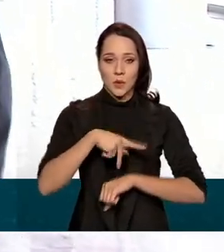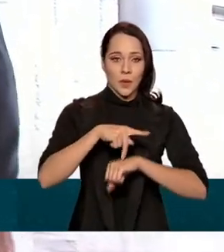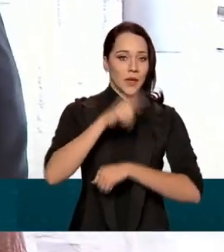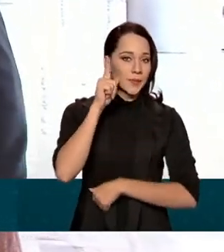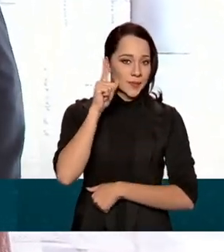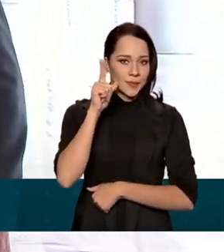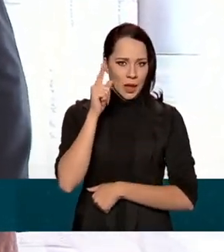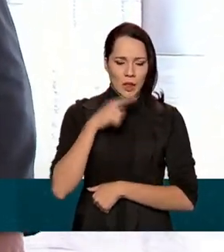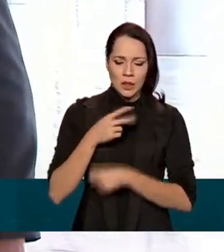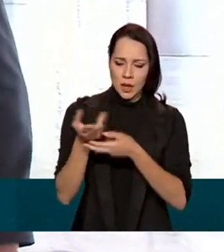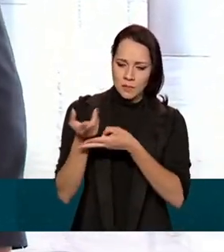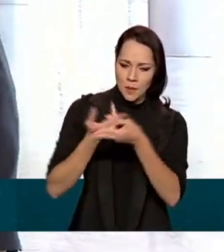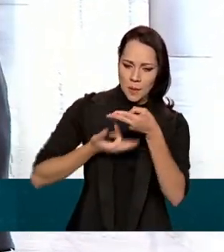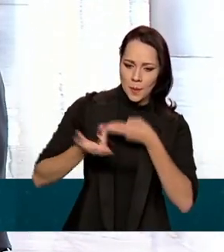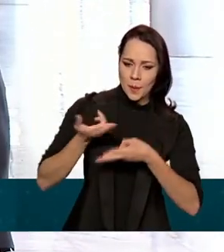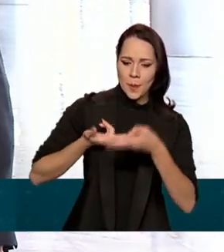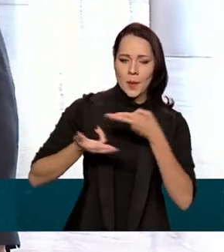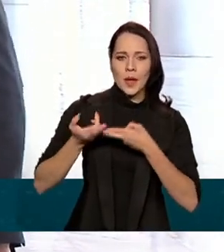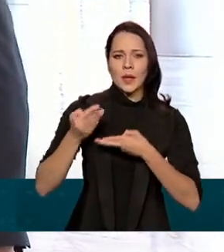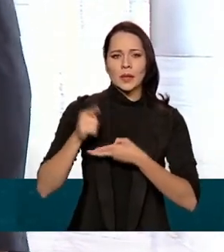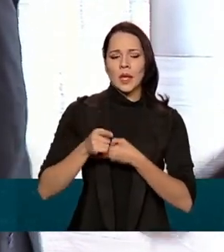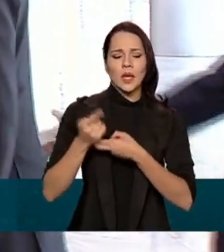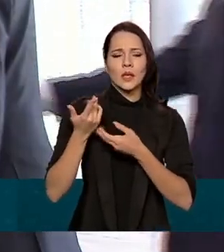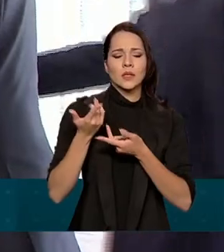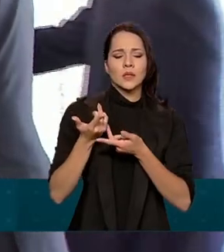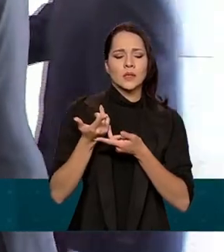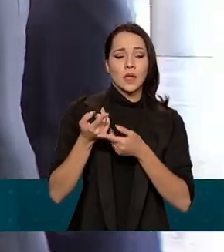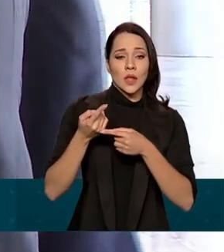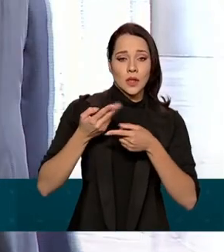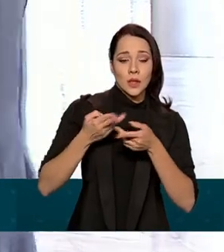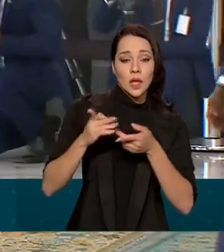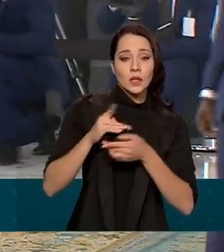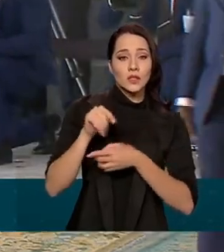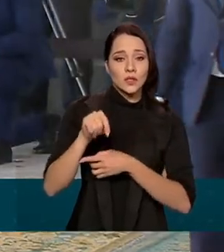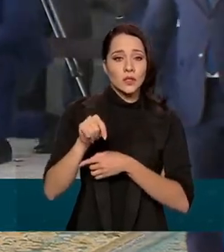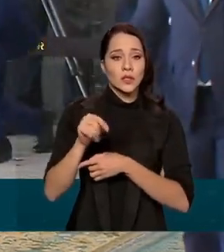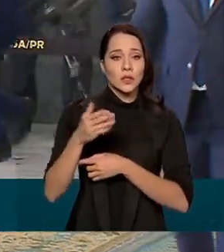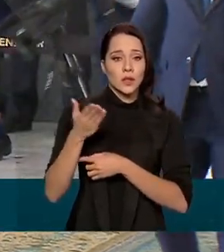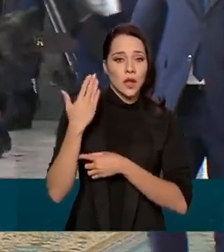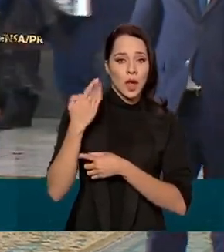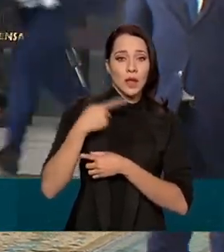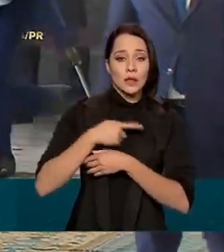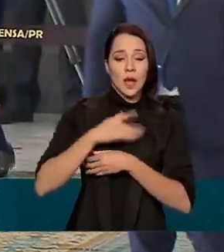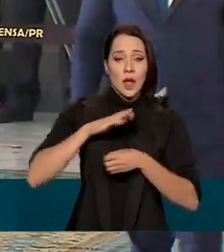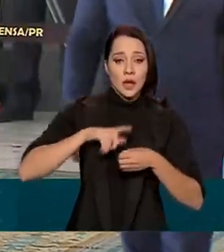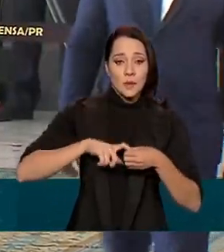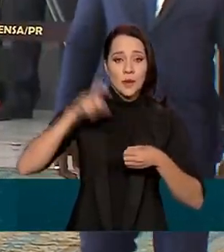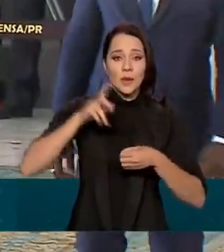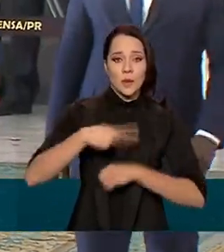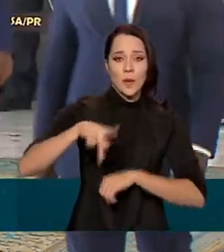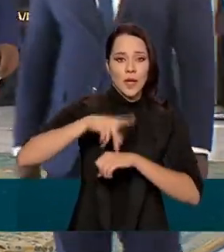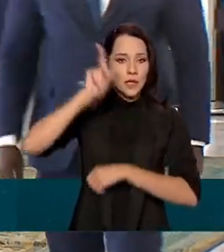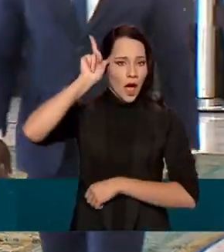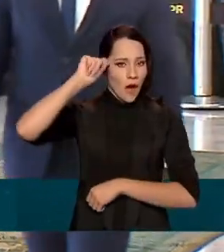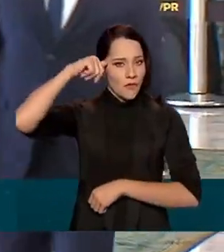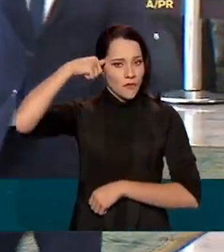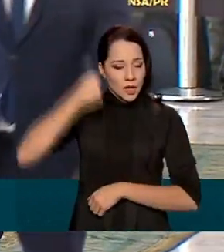Guiné-Bissau mantêm relações desde o reconhecimento de independência do país africano